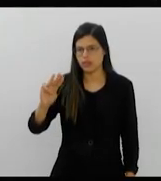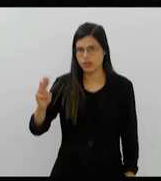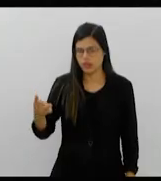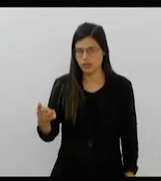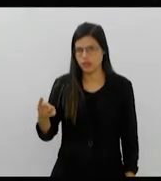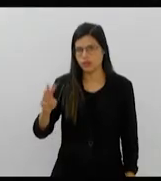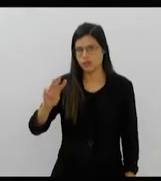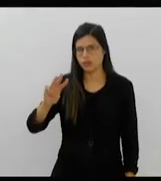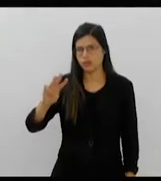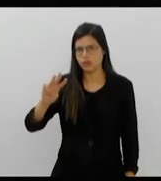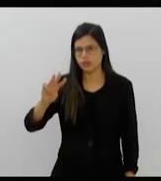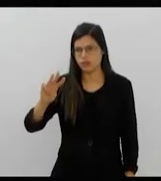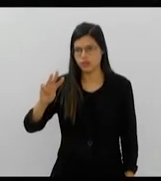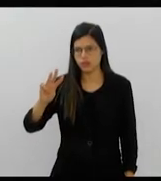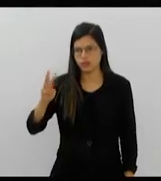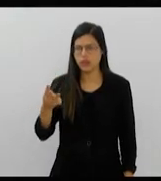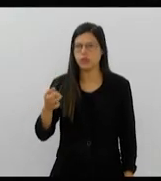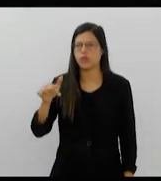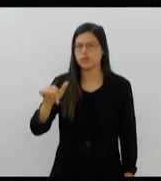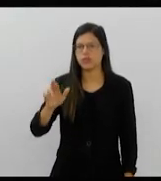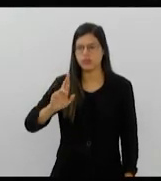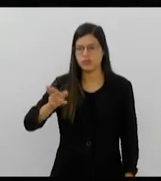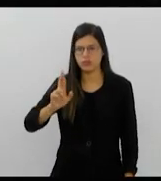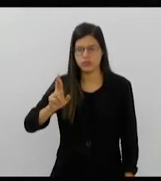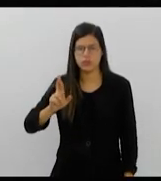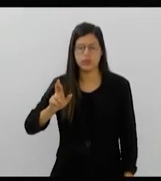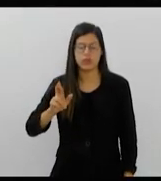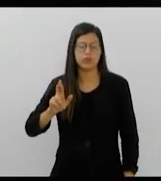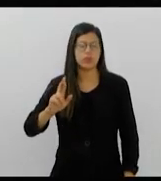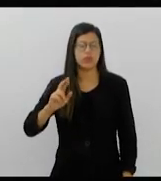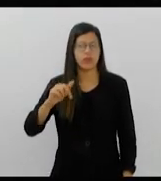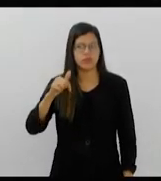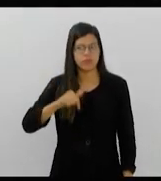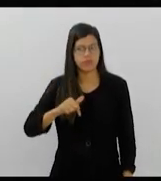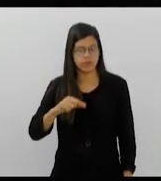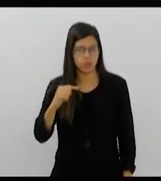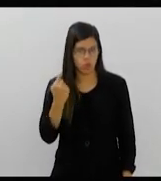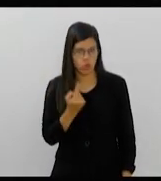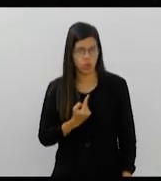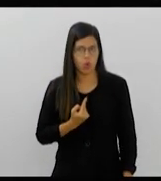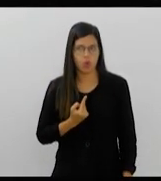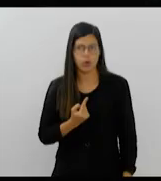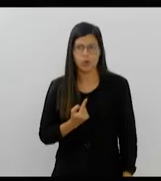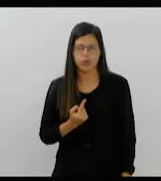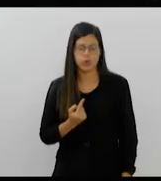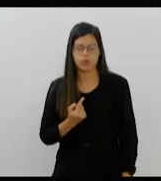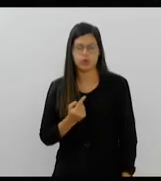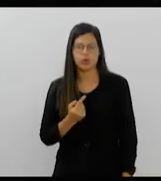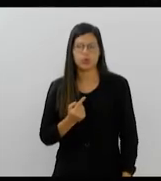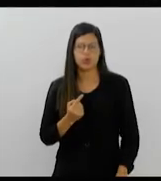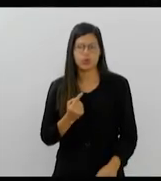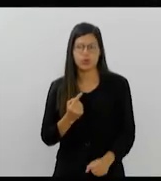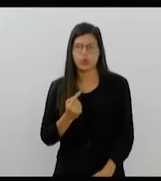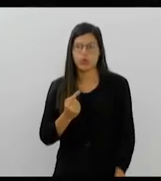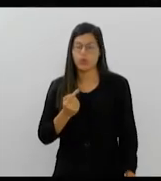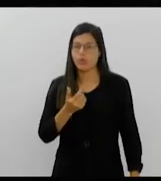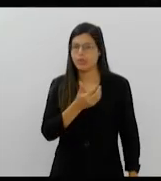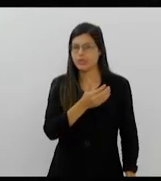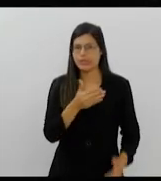5,87 trilhões de reais, enquanto o nosso aqui previsto não vai passar de